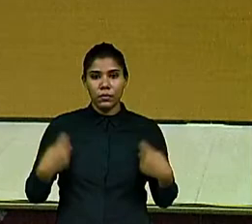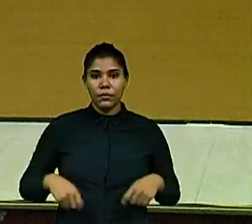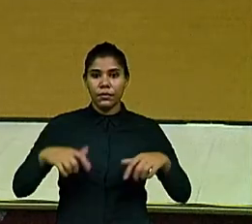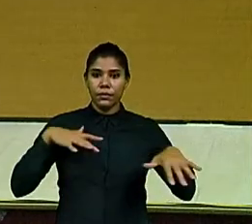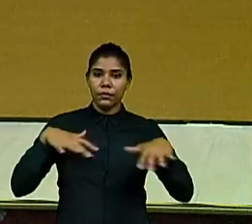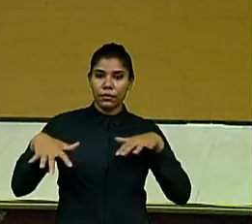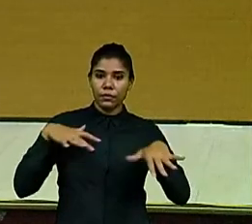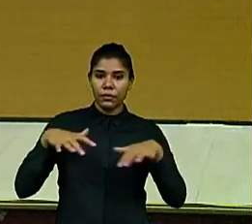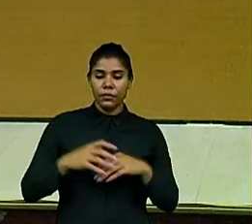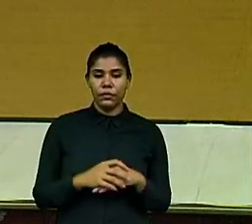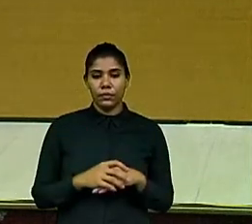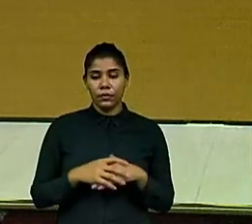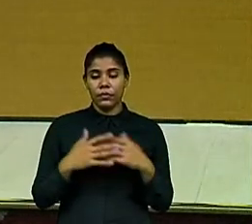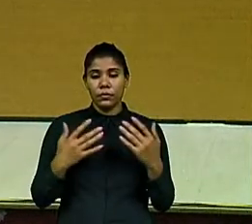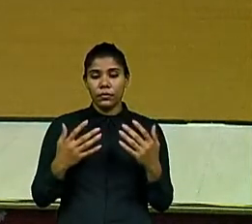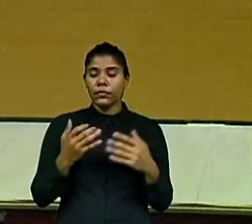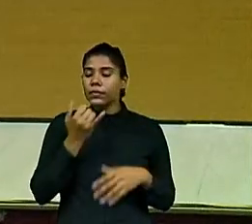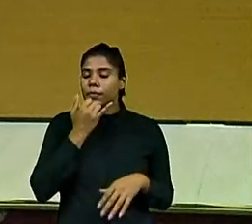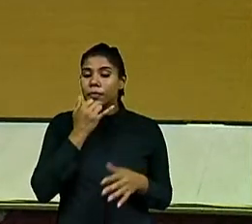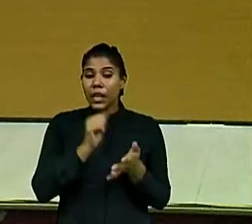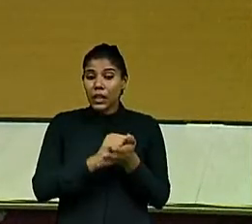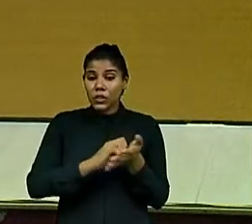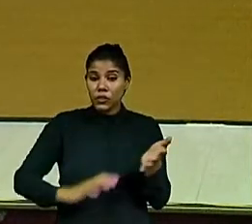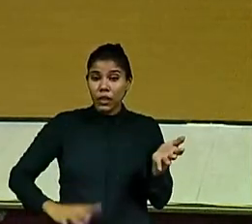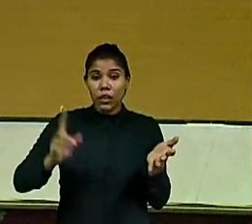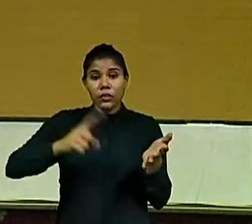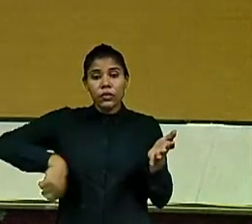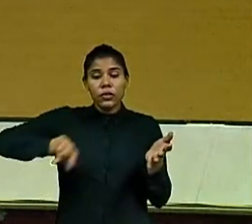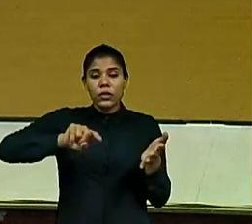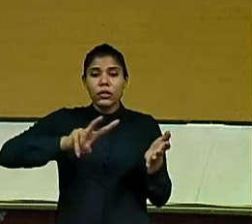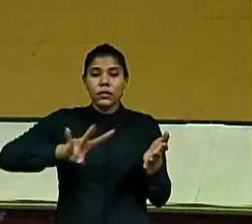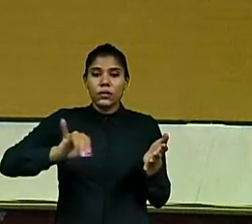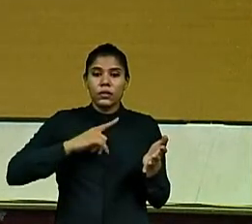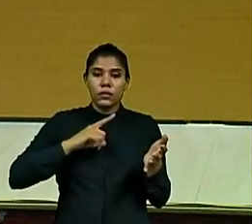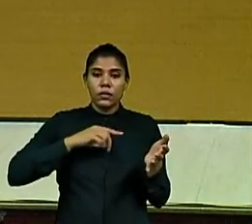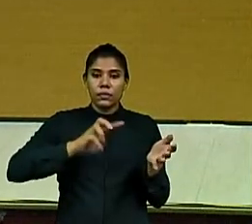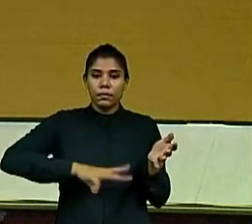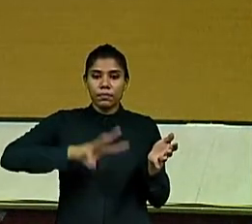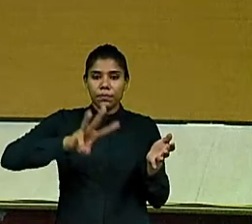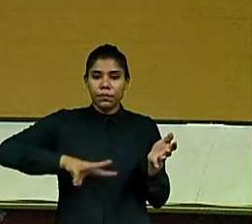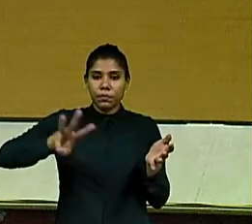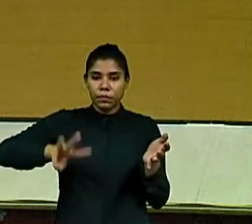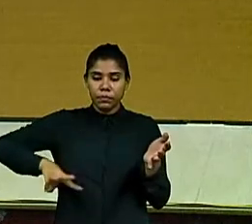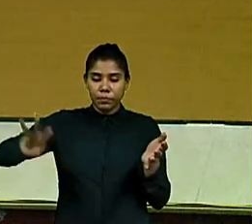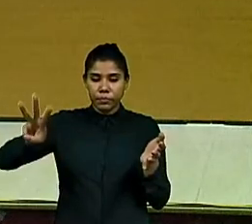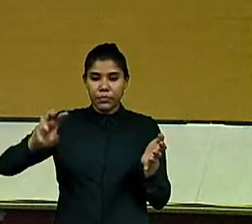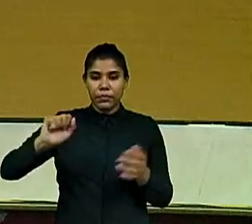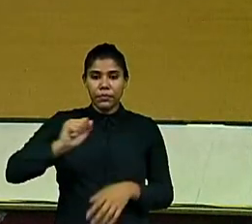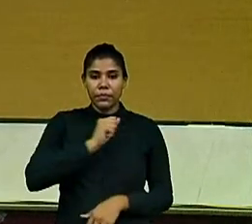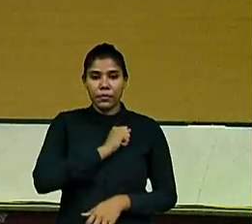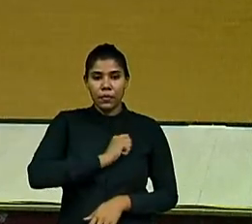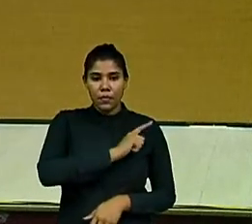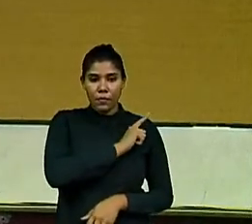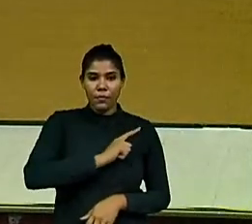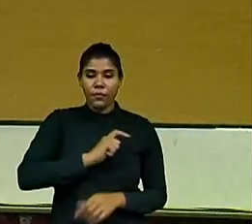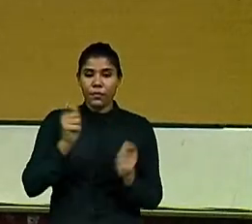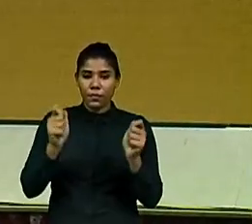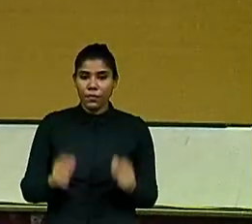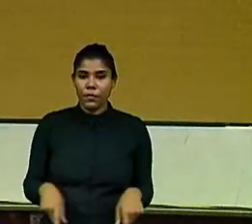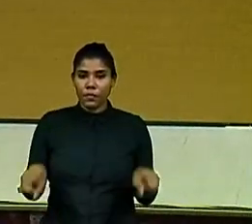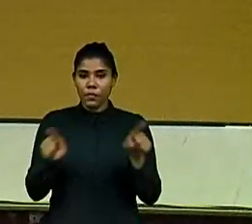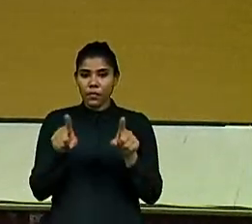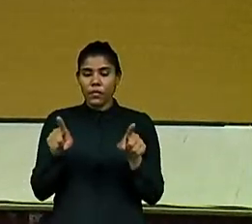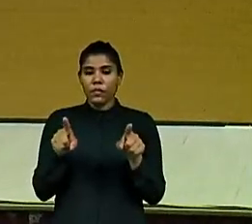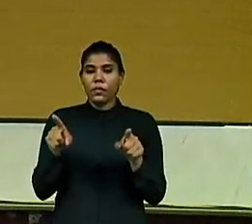Essas atividades vocês vão ter lá no portal do alcance Então não precisa vocês se preocuparem